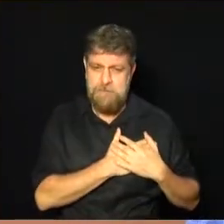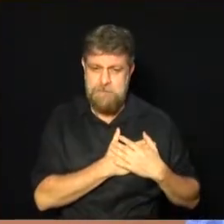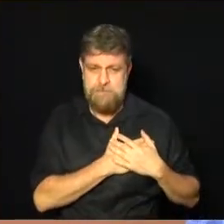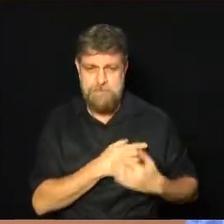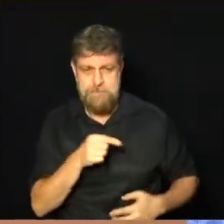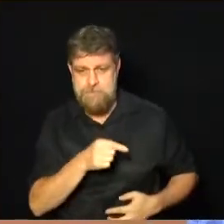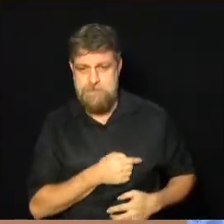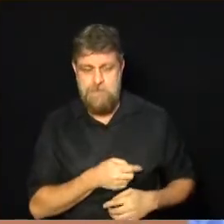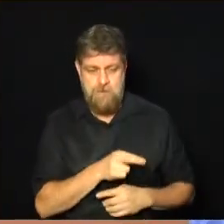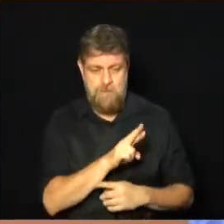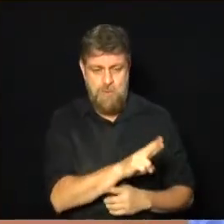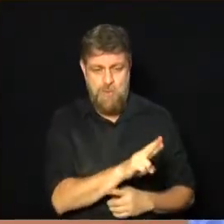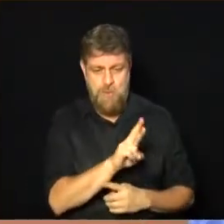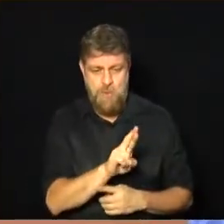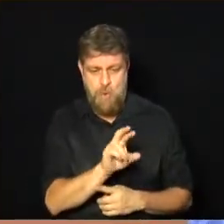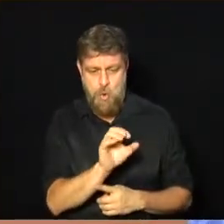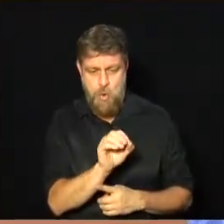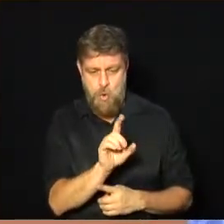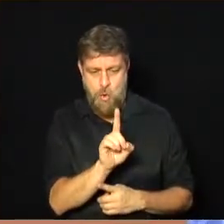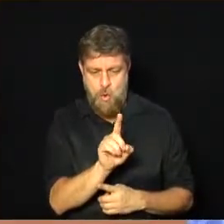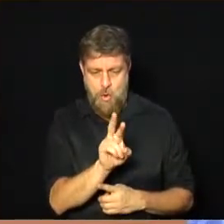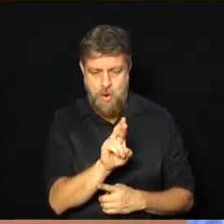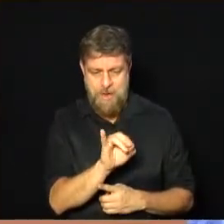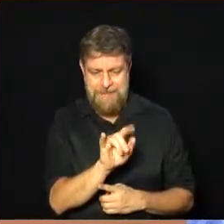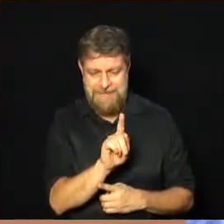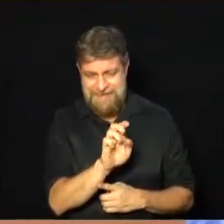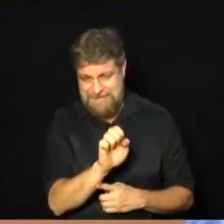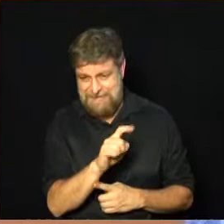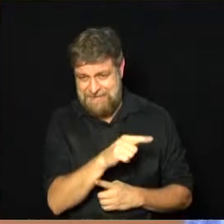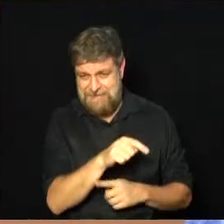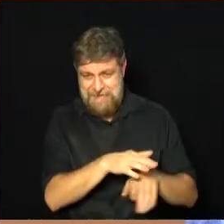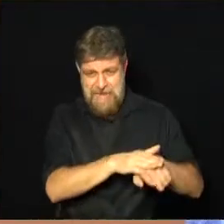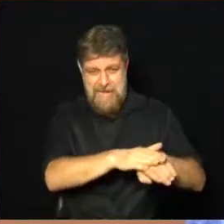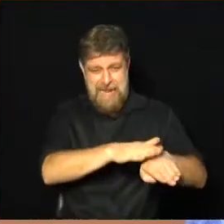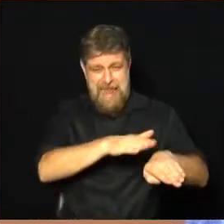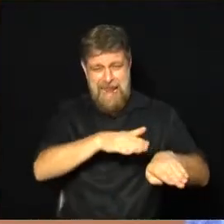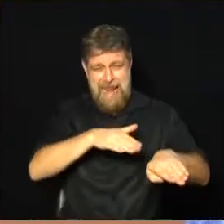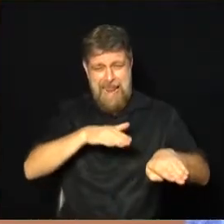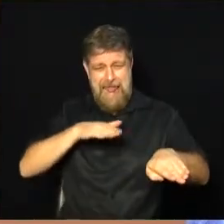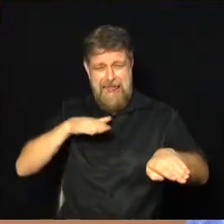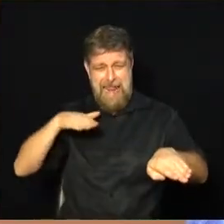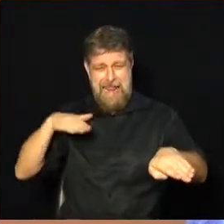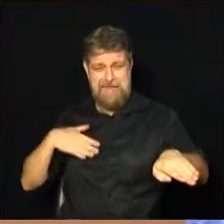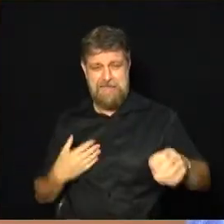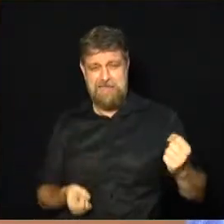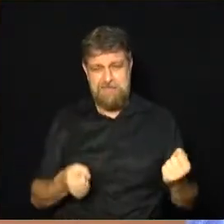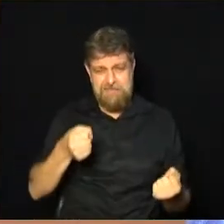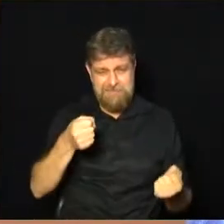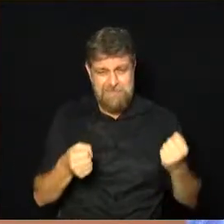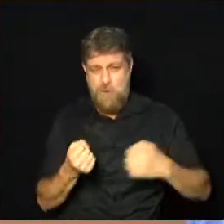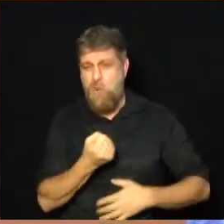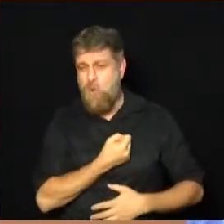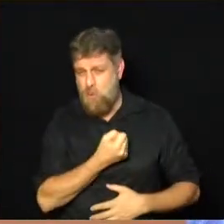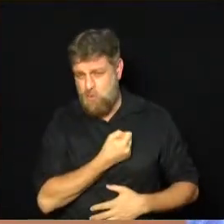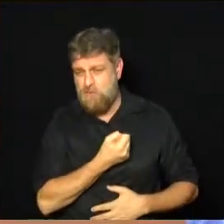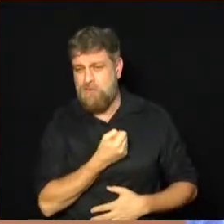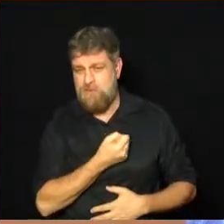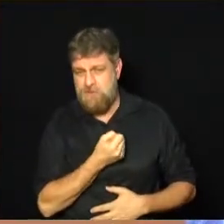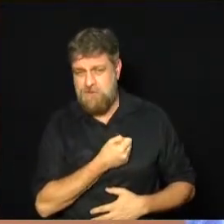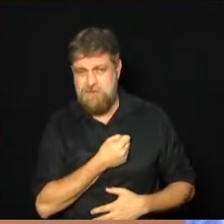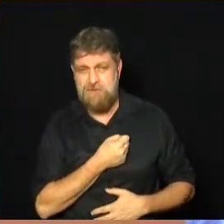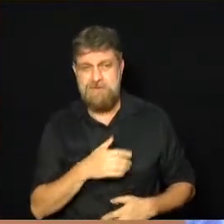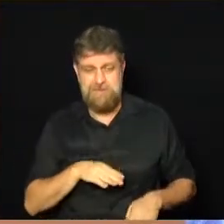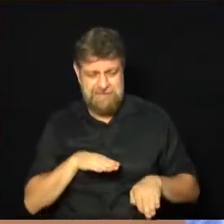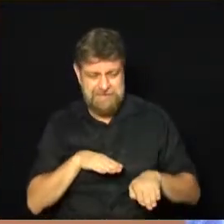Rui Rodrigues, Camusim, que são vias, que tem um VDM, né, que é aquele número que a gente mede, que é o